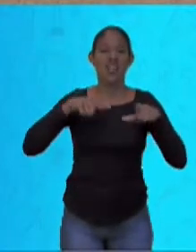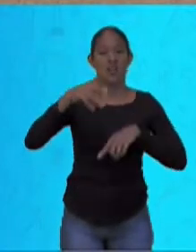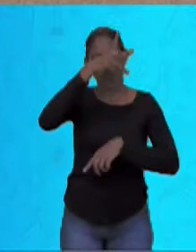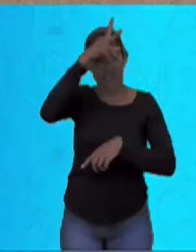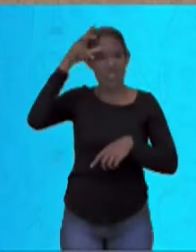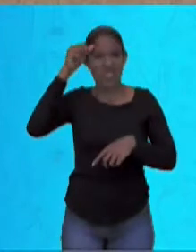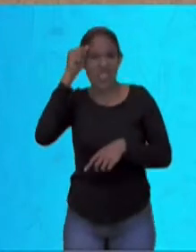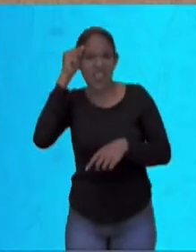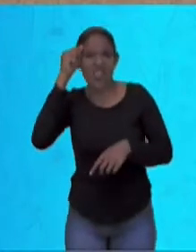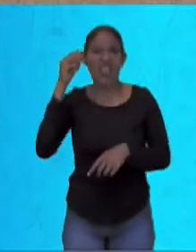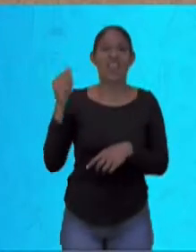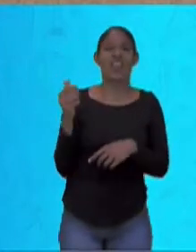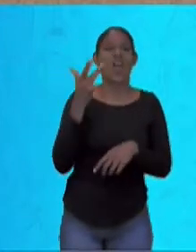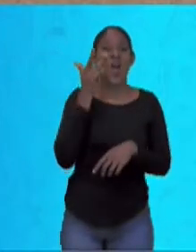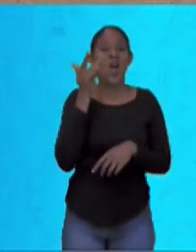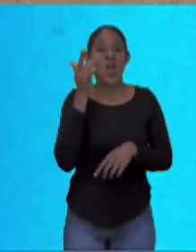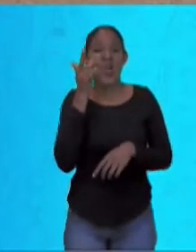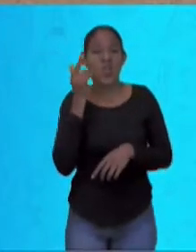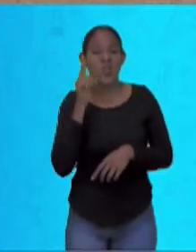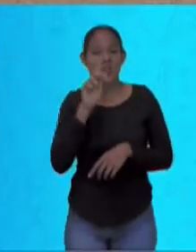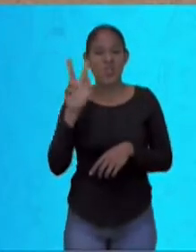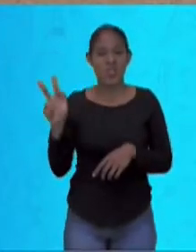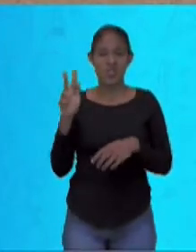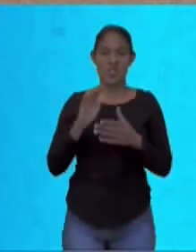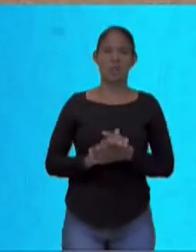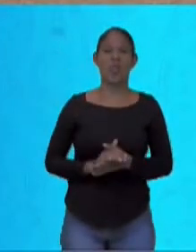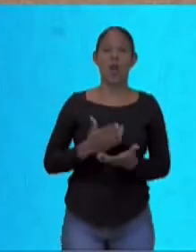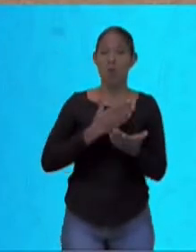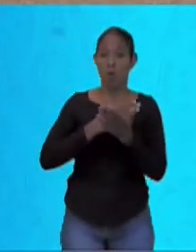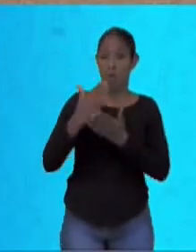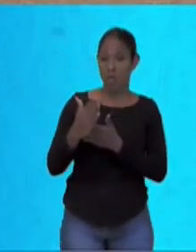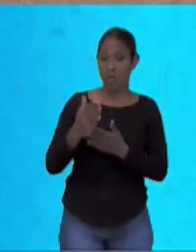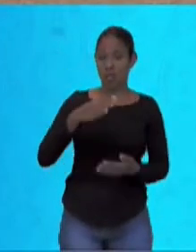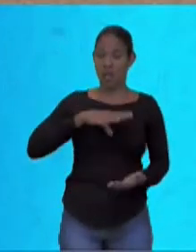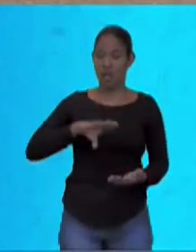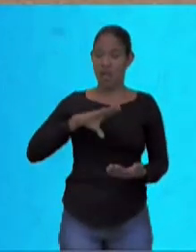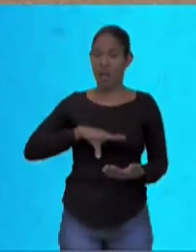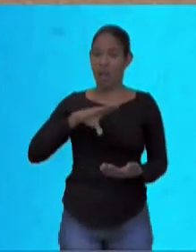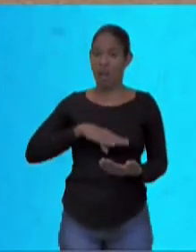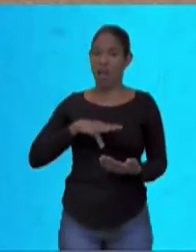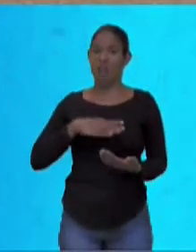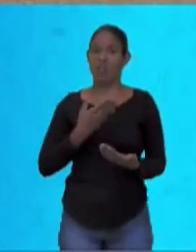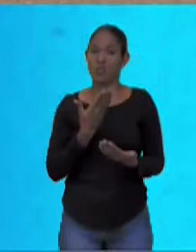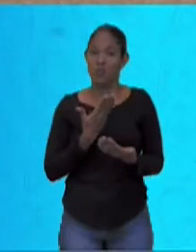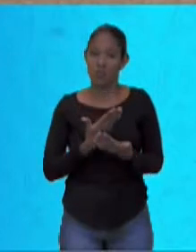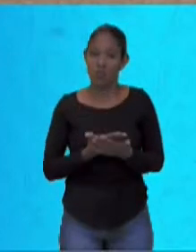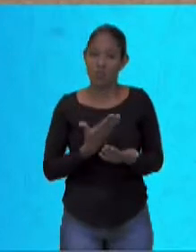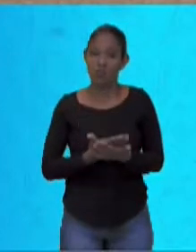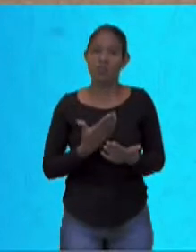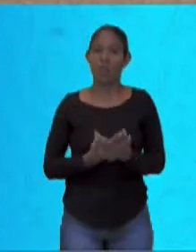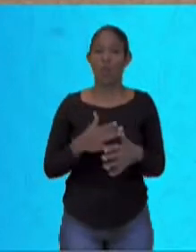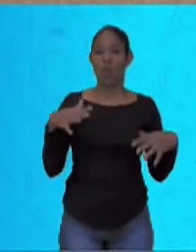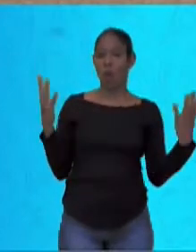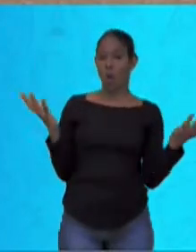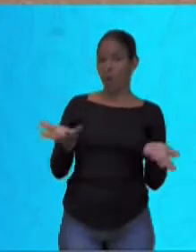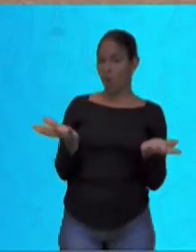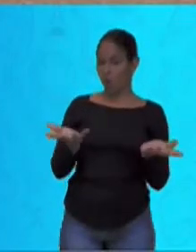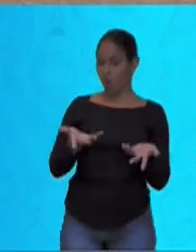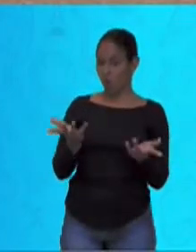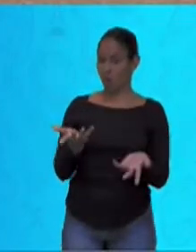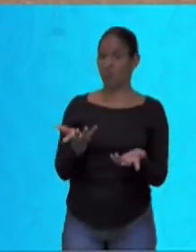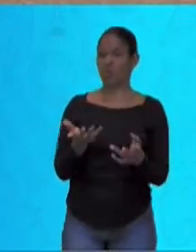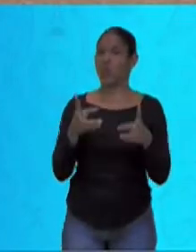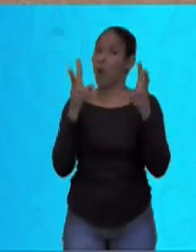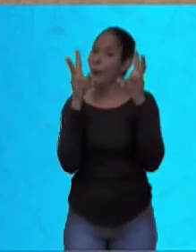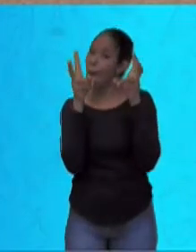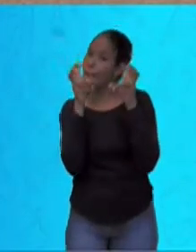Valadares. Está iniciando a aula de língua portuguesa para o 6º ano. E hoje o nosso